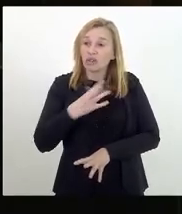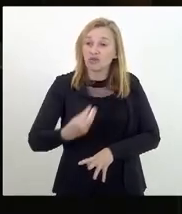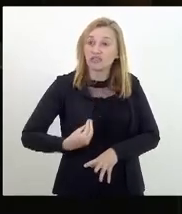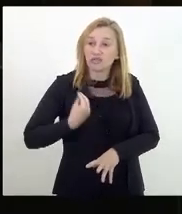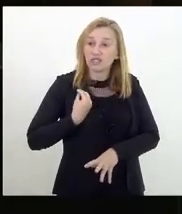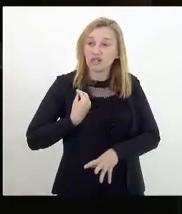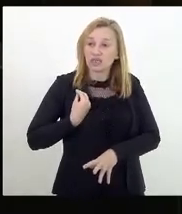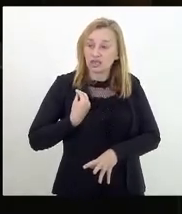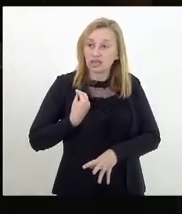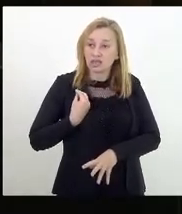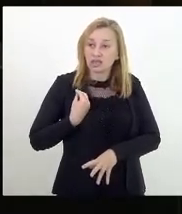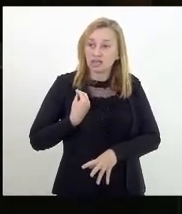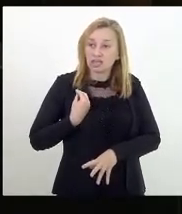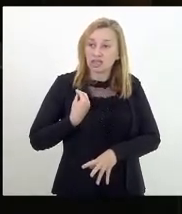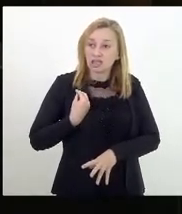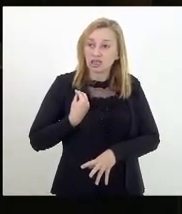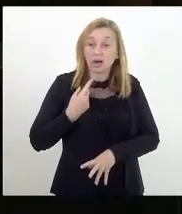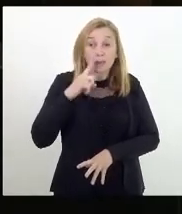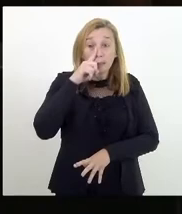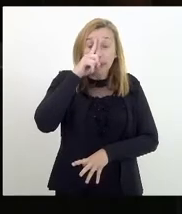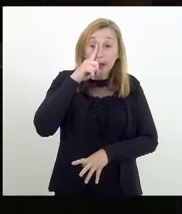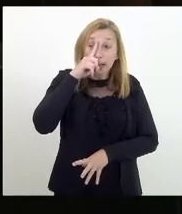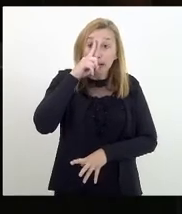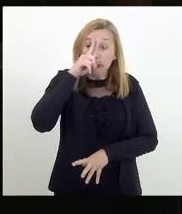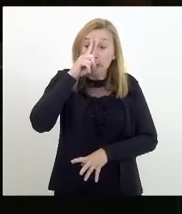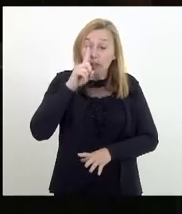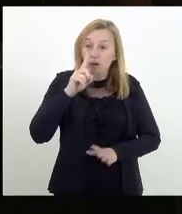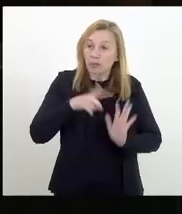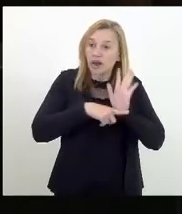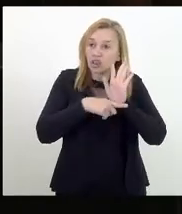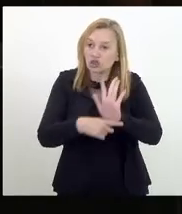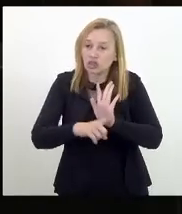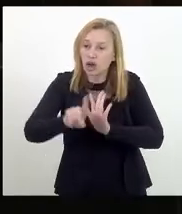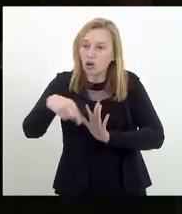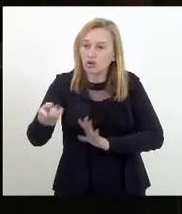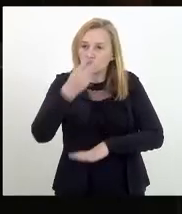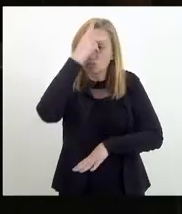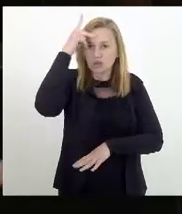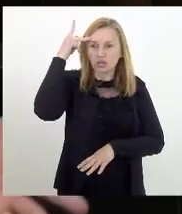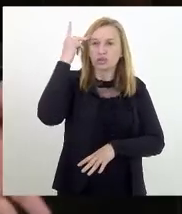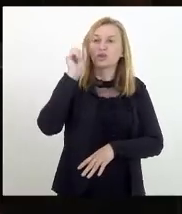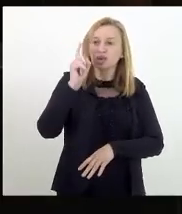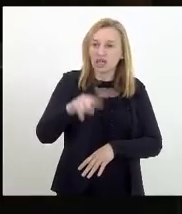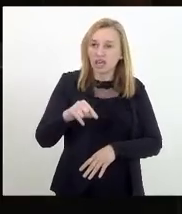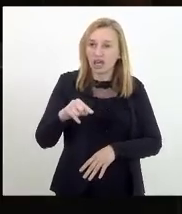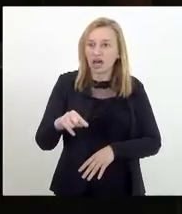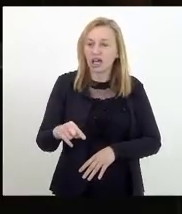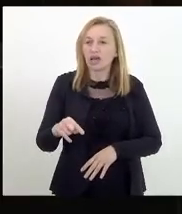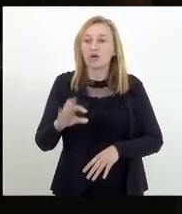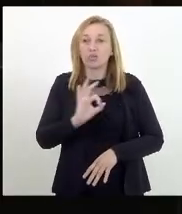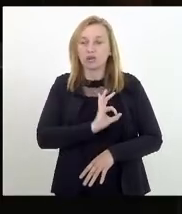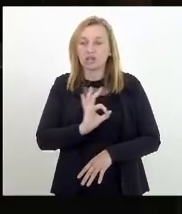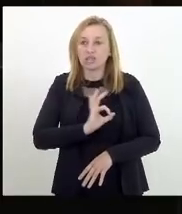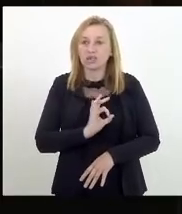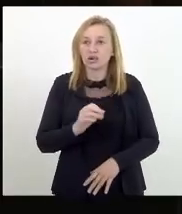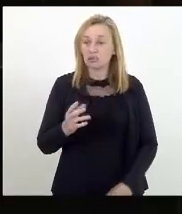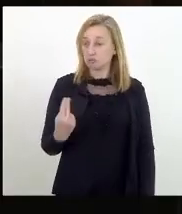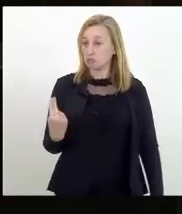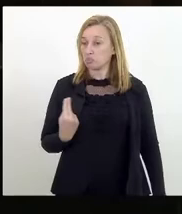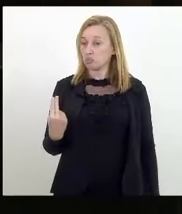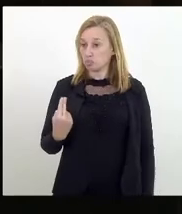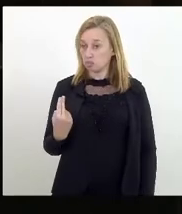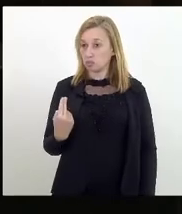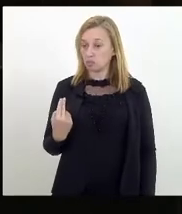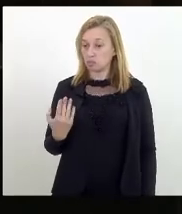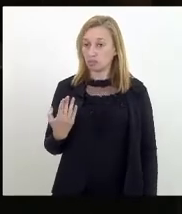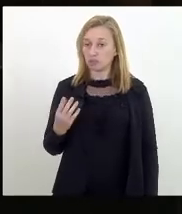para poder nos proteger que são os nossos a gente Segurança Pública Olá eu sou policial não é novidade para ninguém